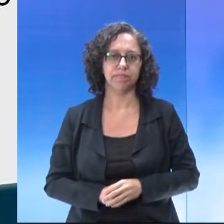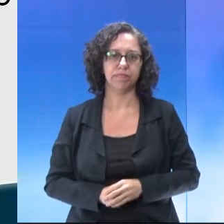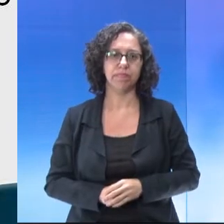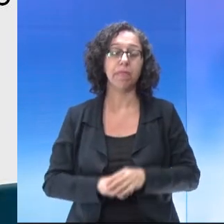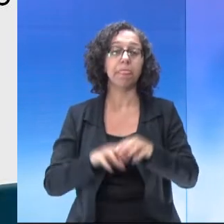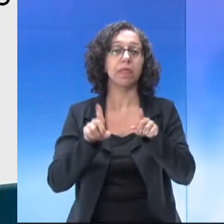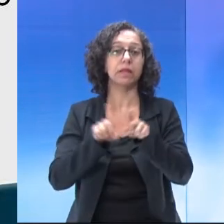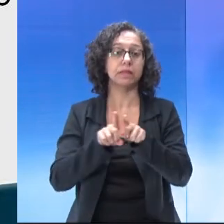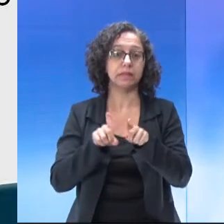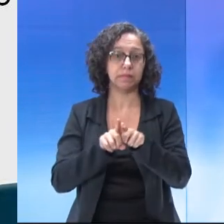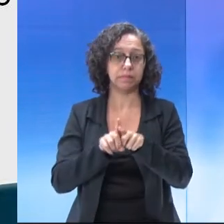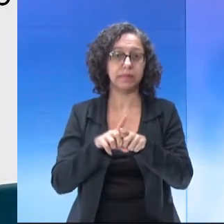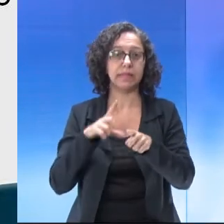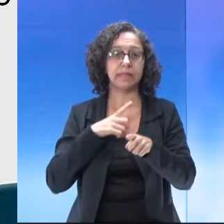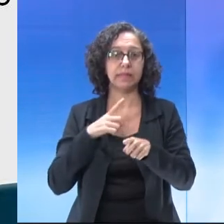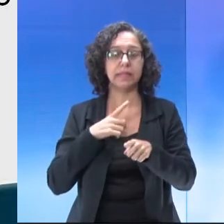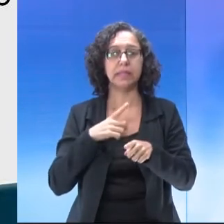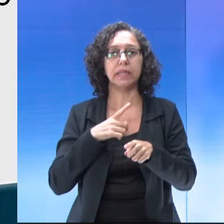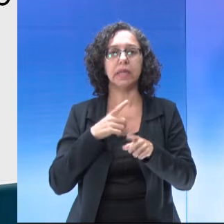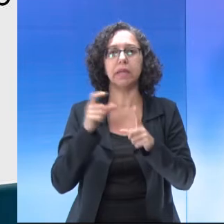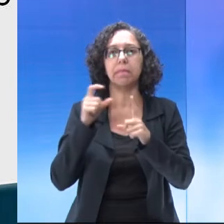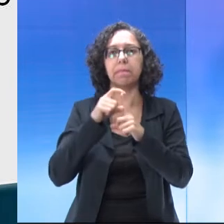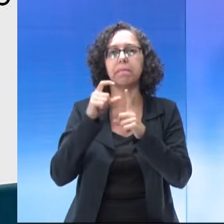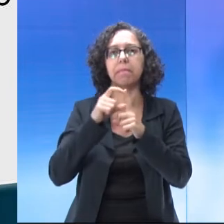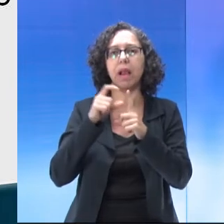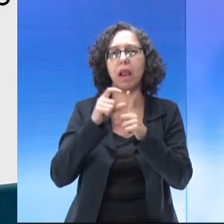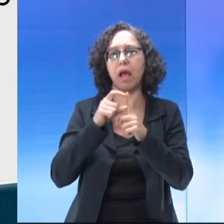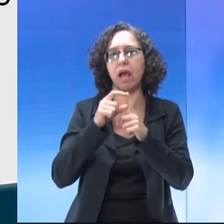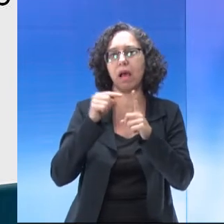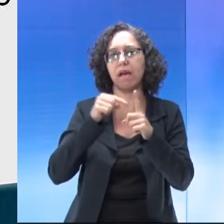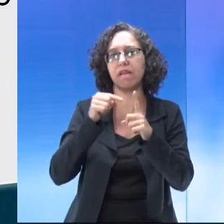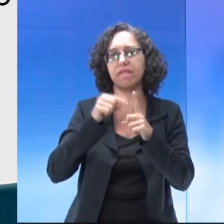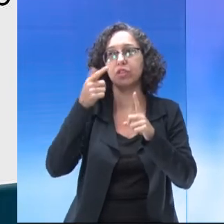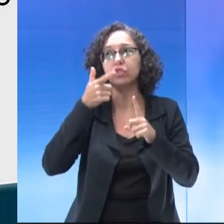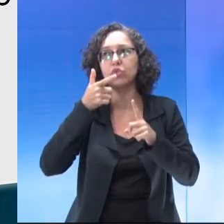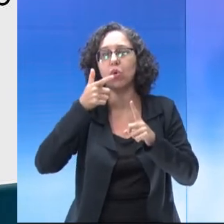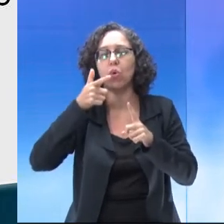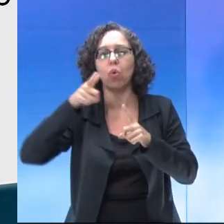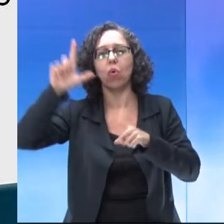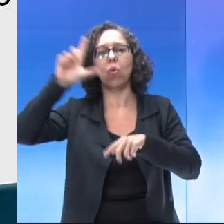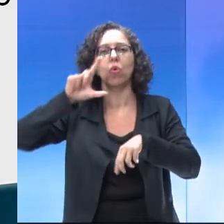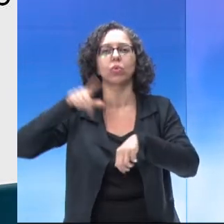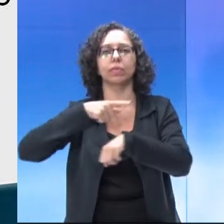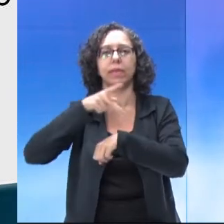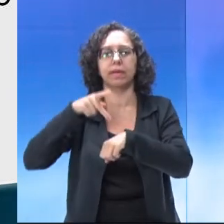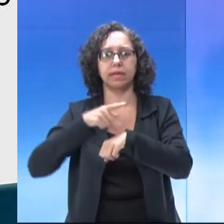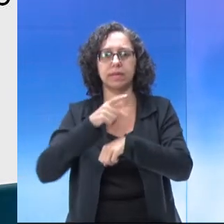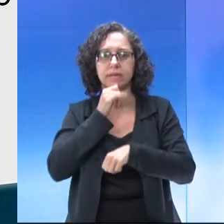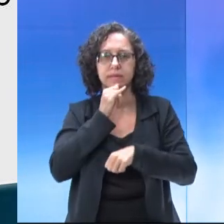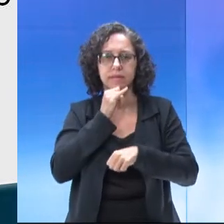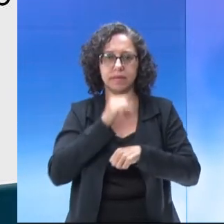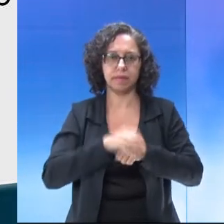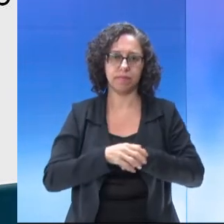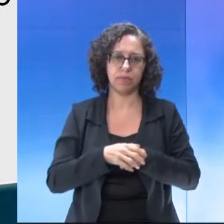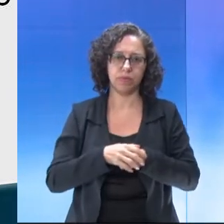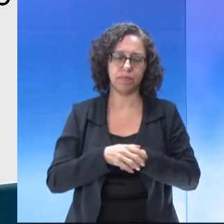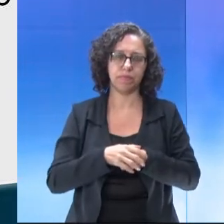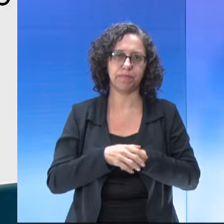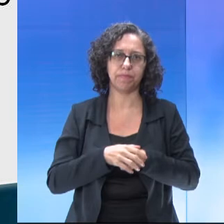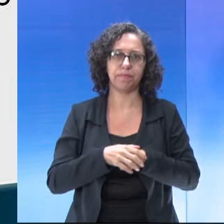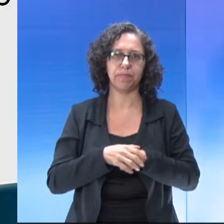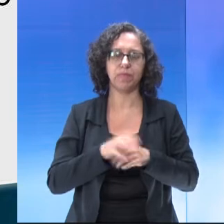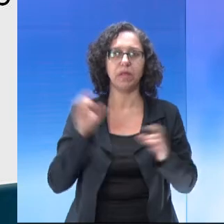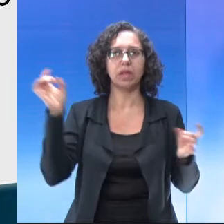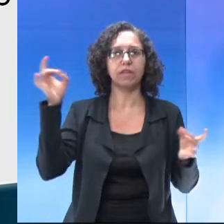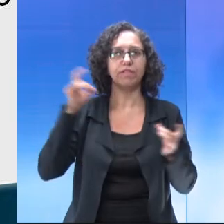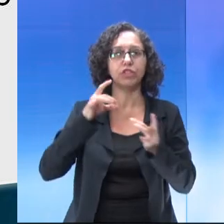Ou então eu posso usar aspas no estrangeirismo. Estou fazendo minha prova de redação e aí eu quero falar, por exemplo, o